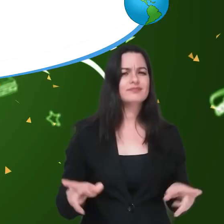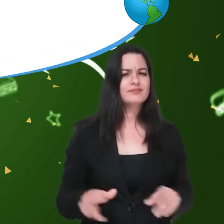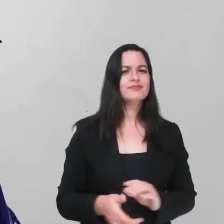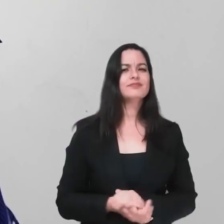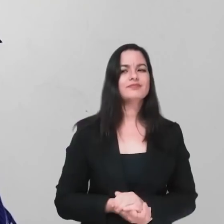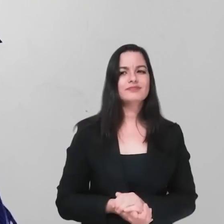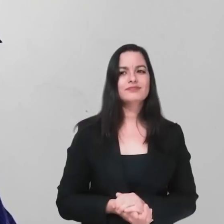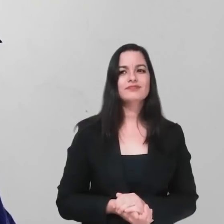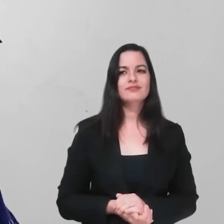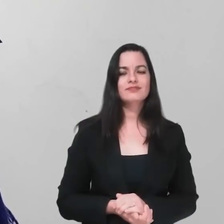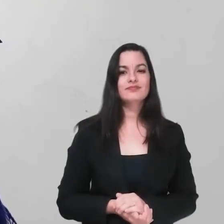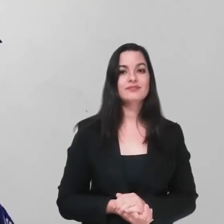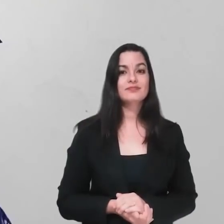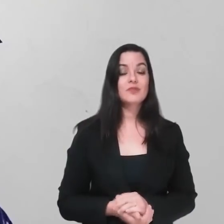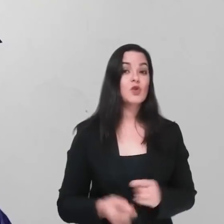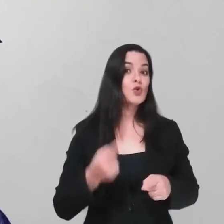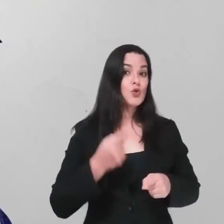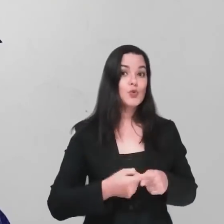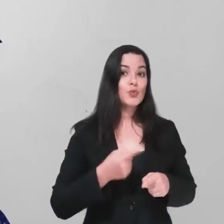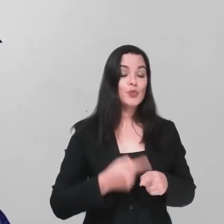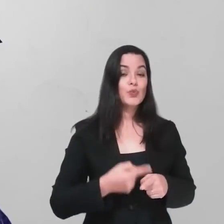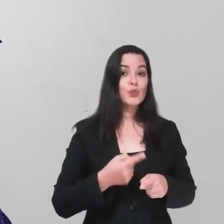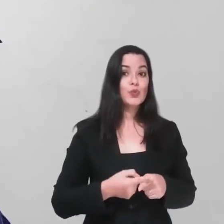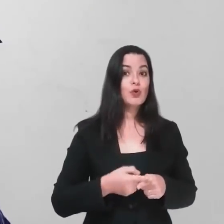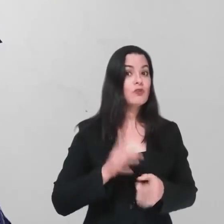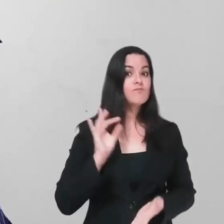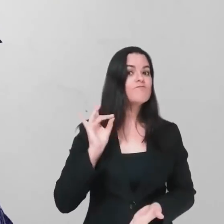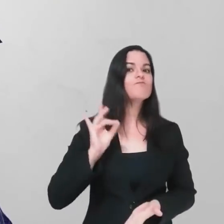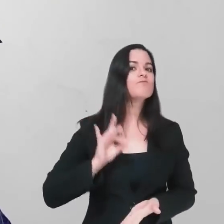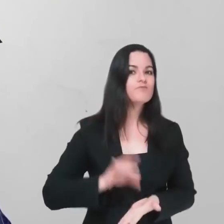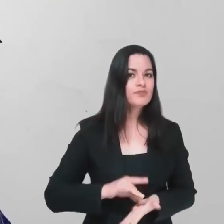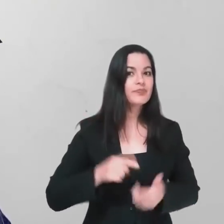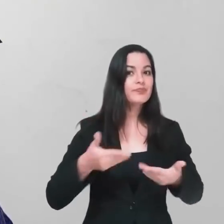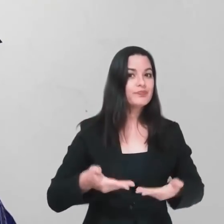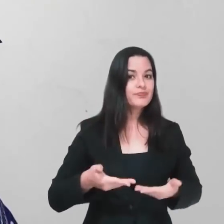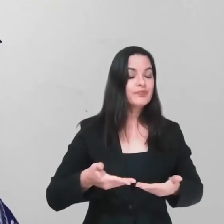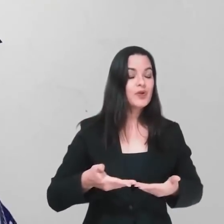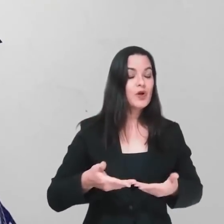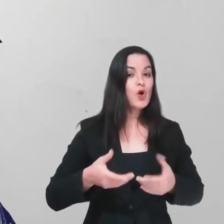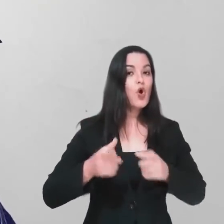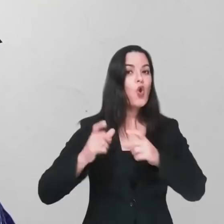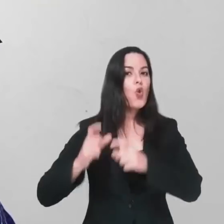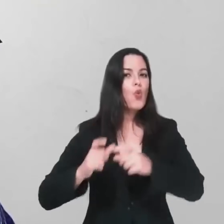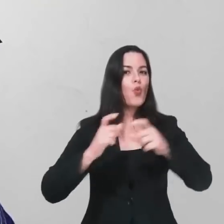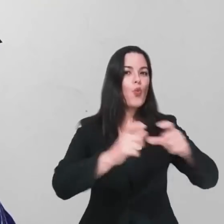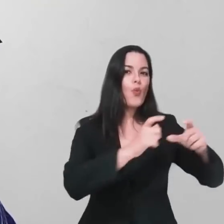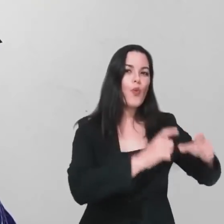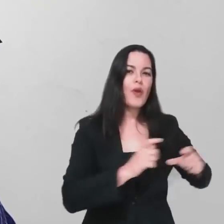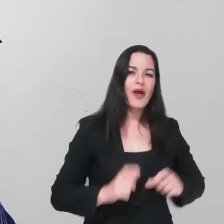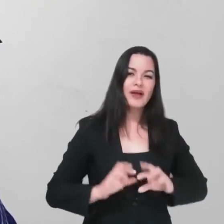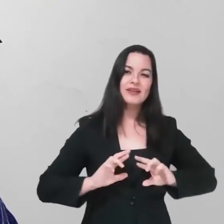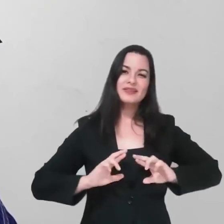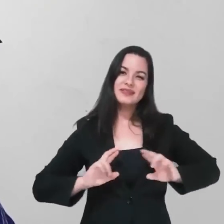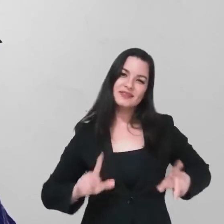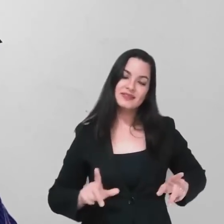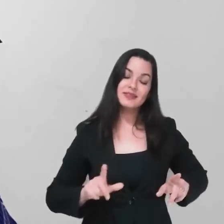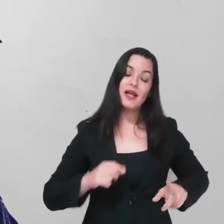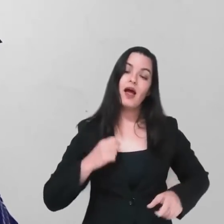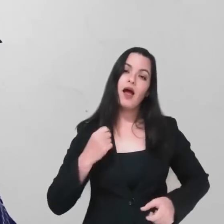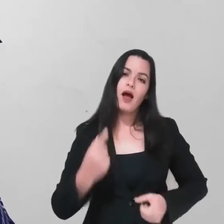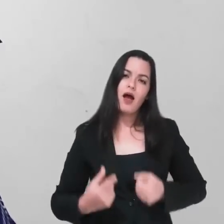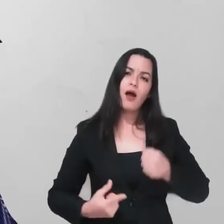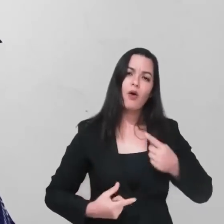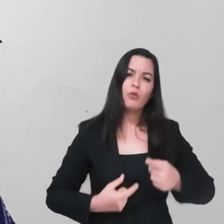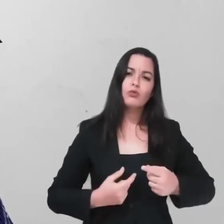diferença. É por causa exatamente deste posicionamento que em algumas épocas do ano nós